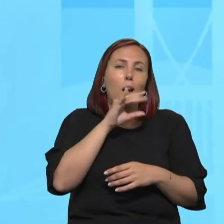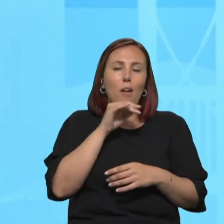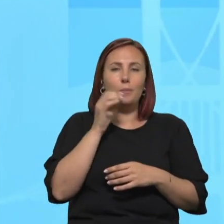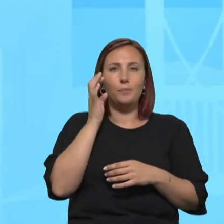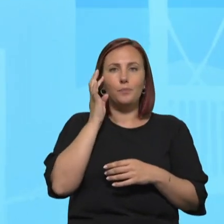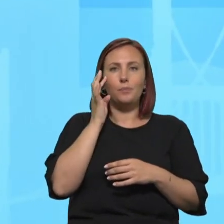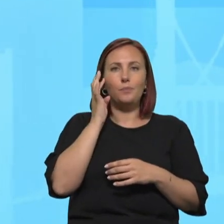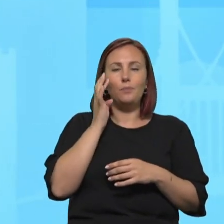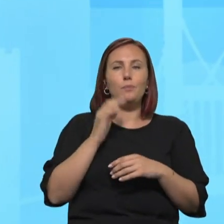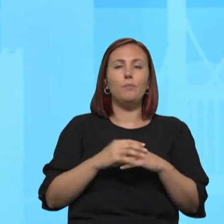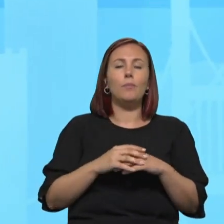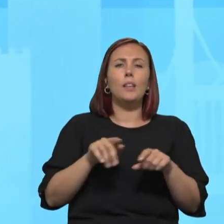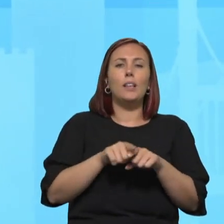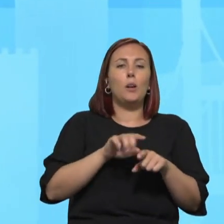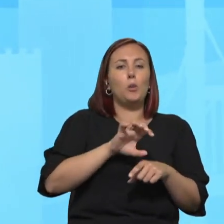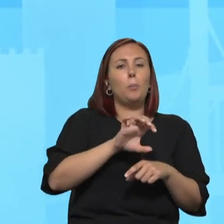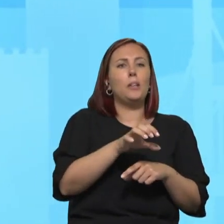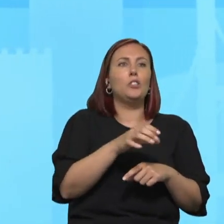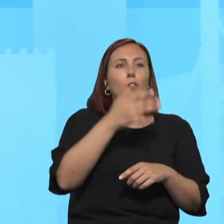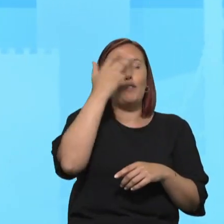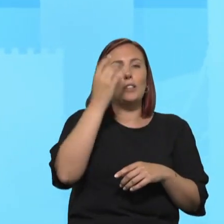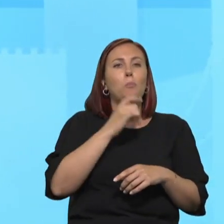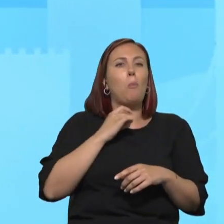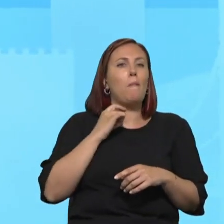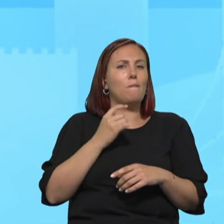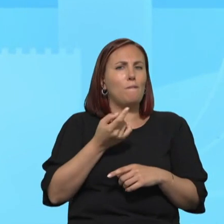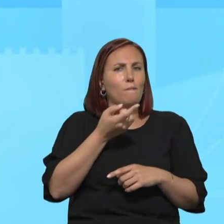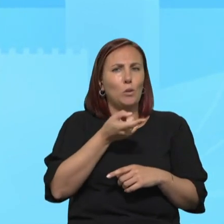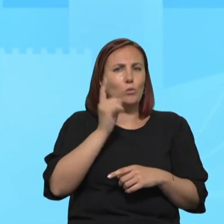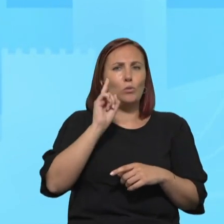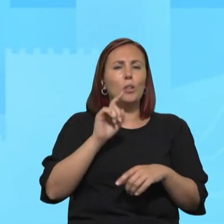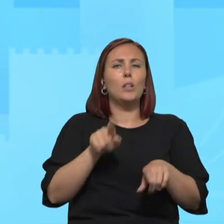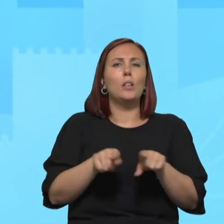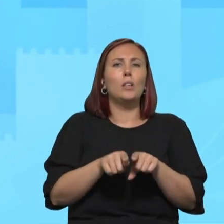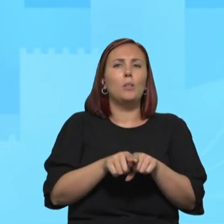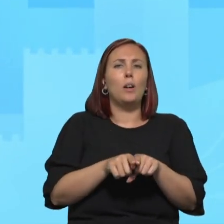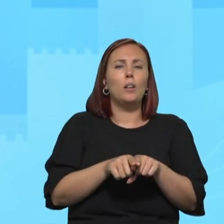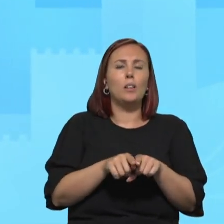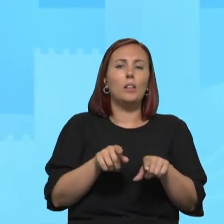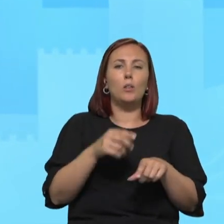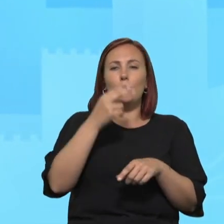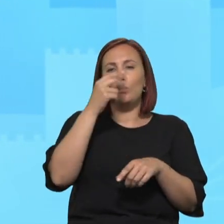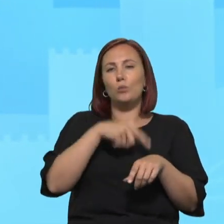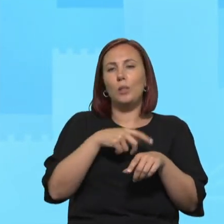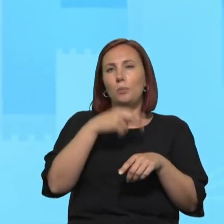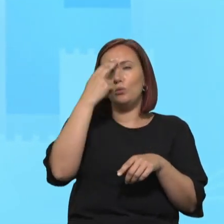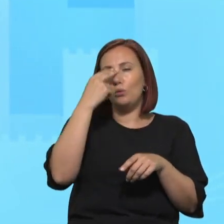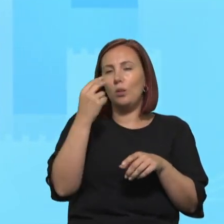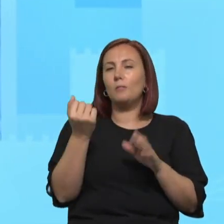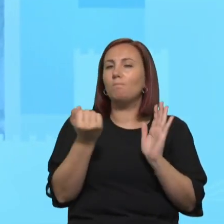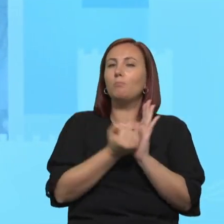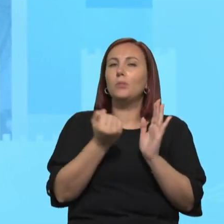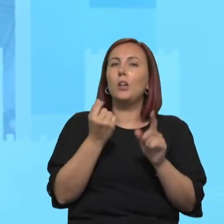não é fácil para um eclesiástico, não é? Para um homem de igreja. Estamos a falar de uma época histórica marcada por